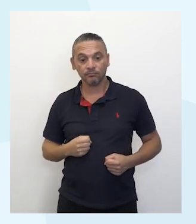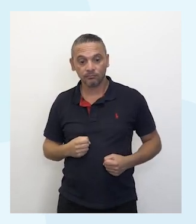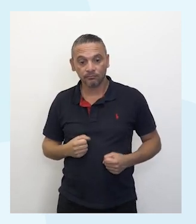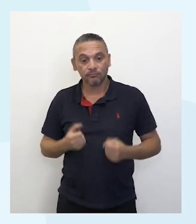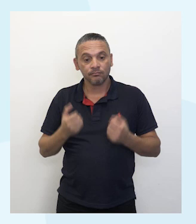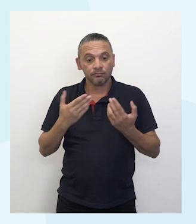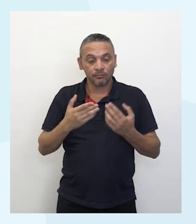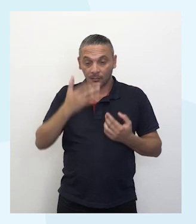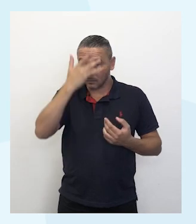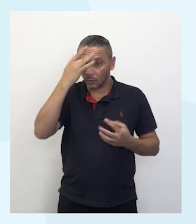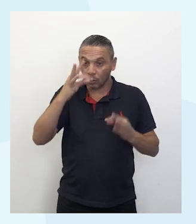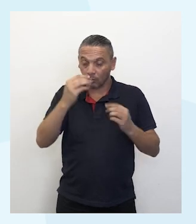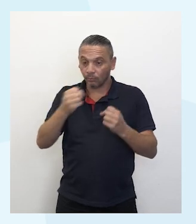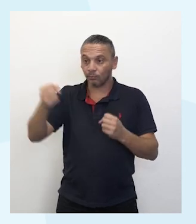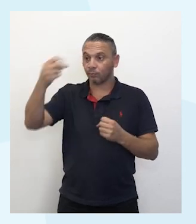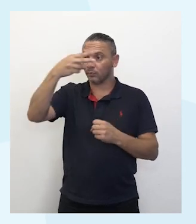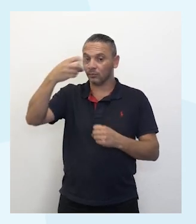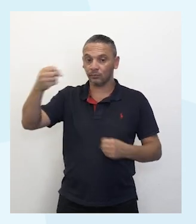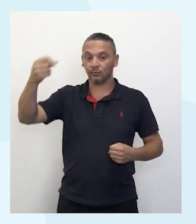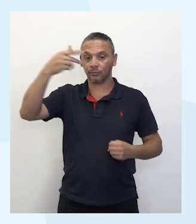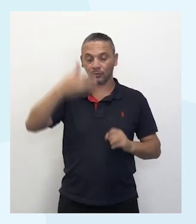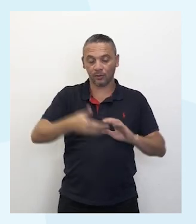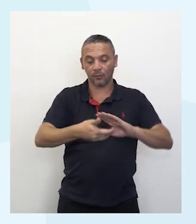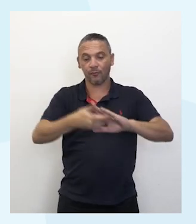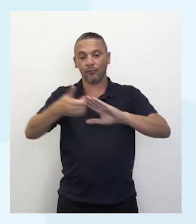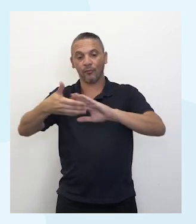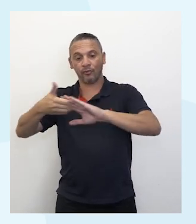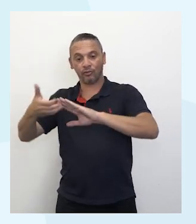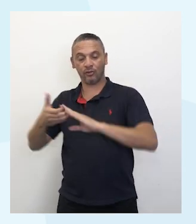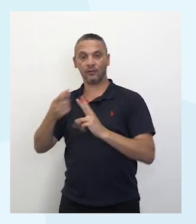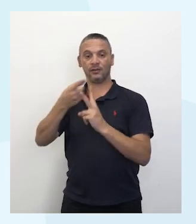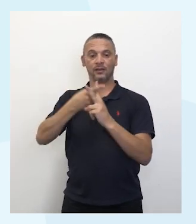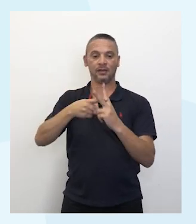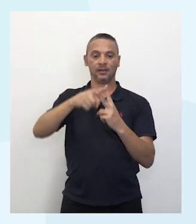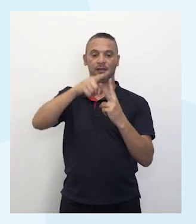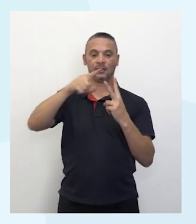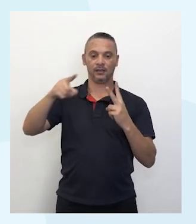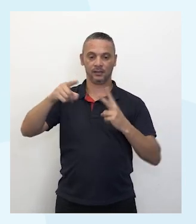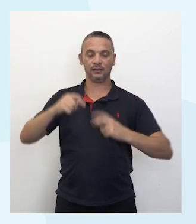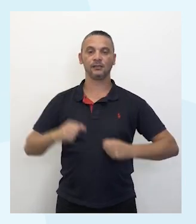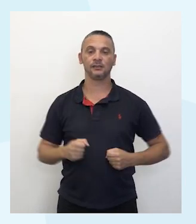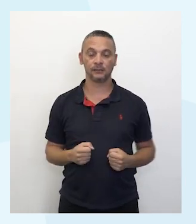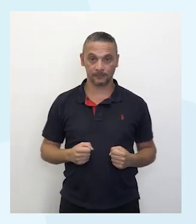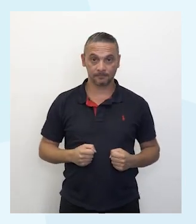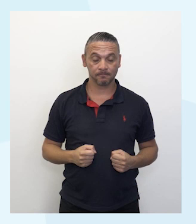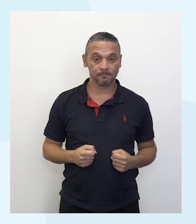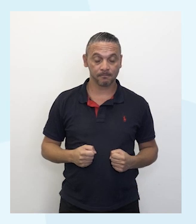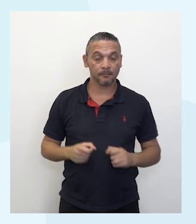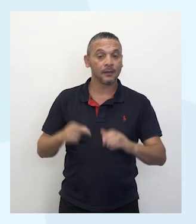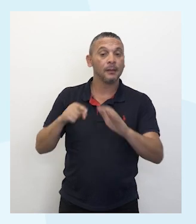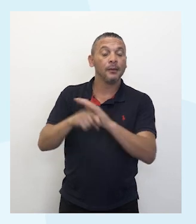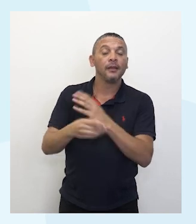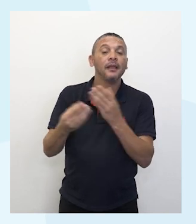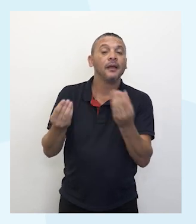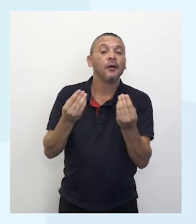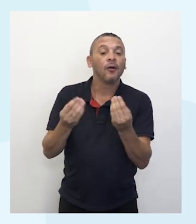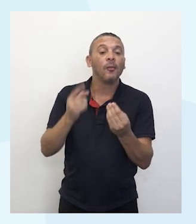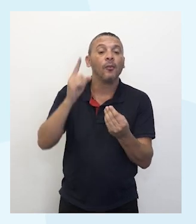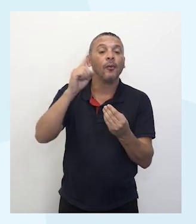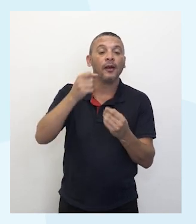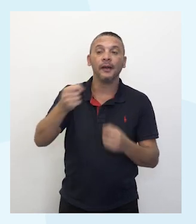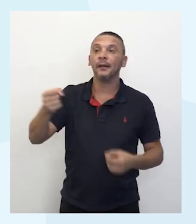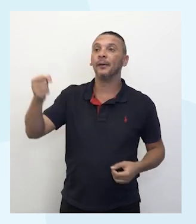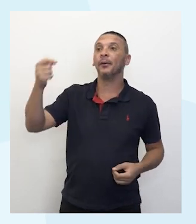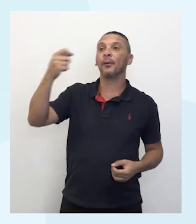todo mundo que é quadradinho, ele sai da raiz. Vai sair esse 2 e esse 3. Então, a pergunta é, quem é que é elevado